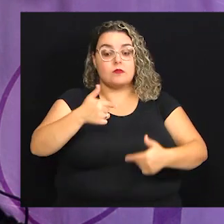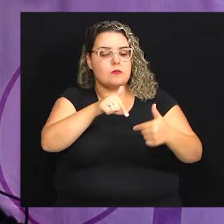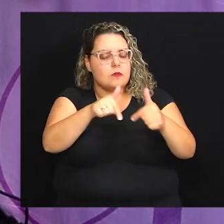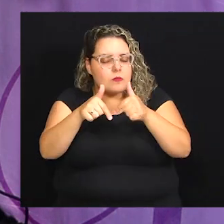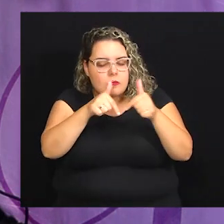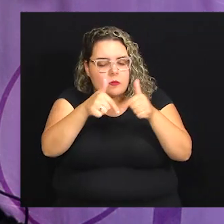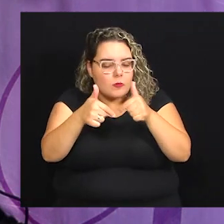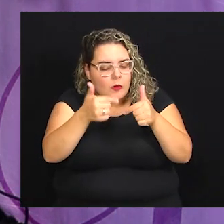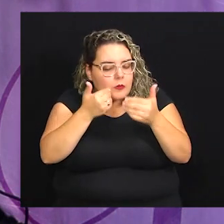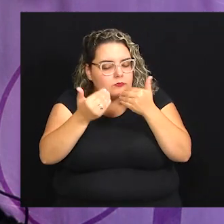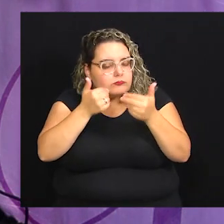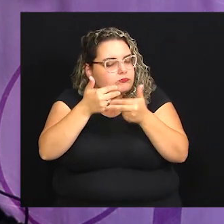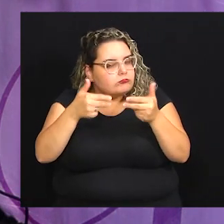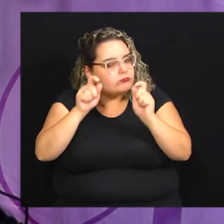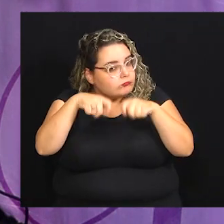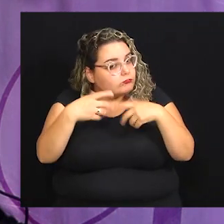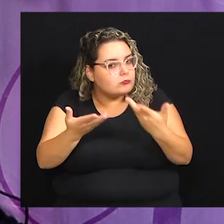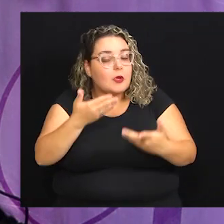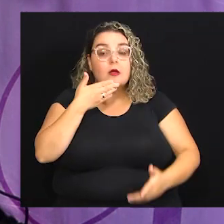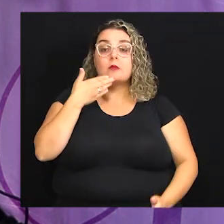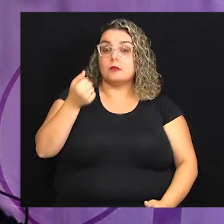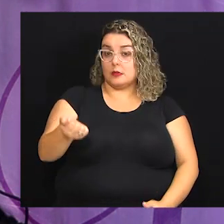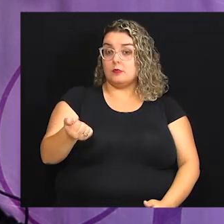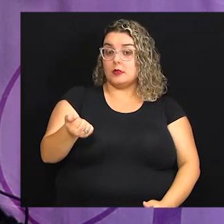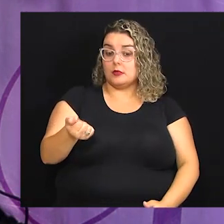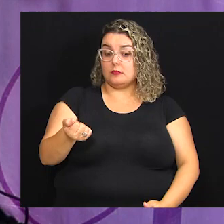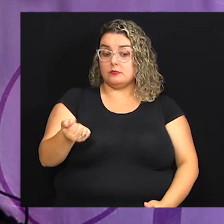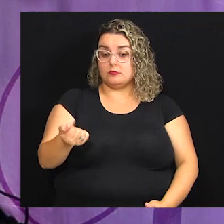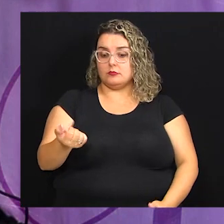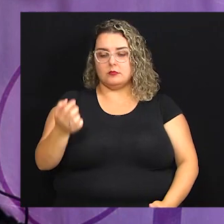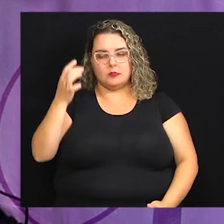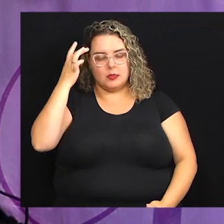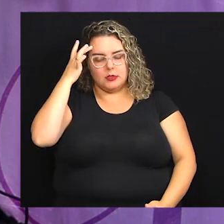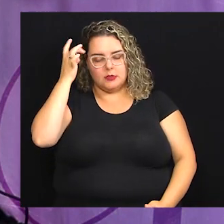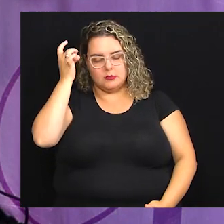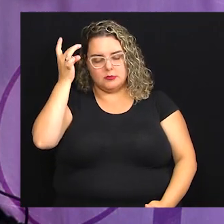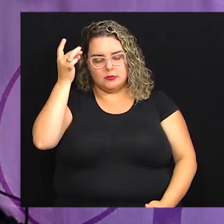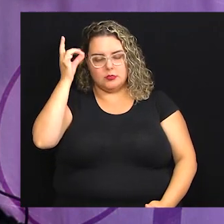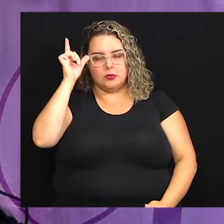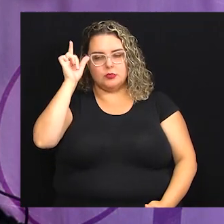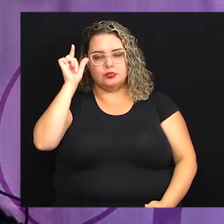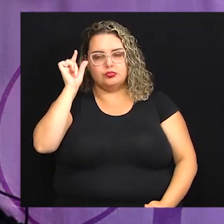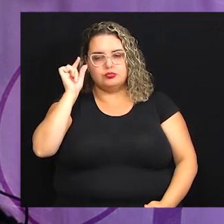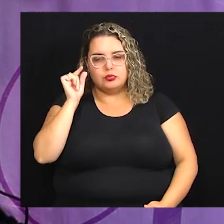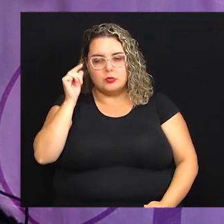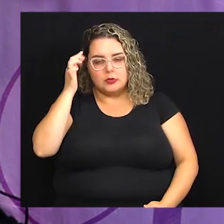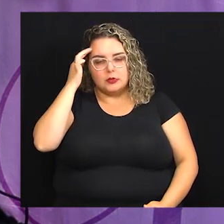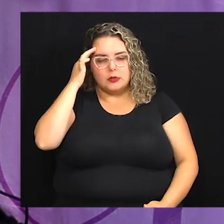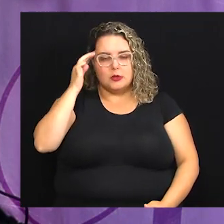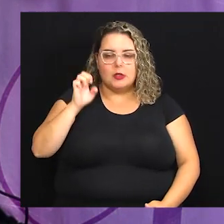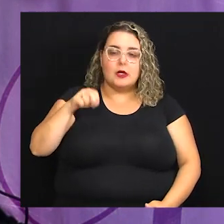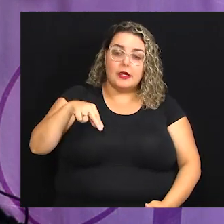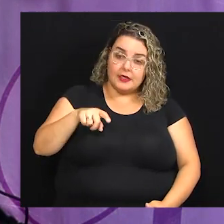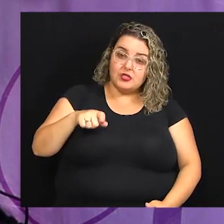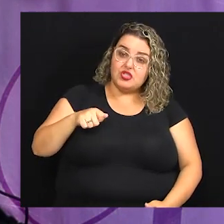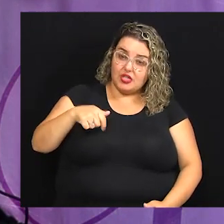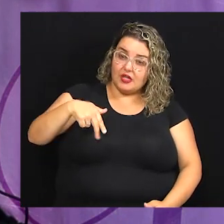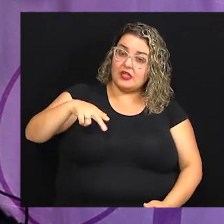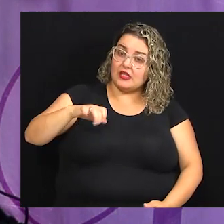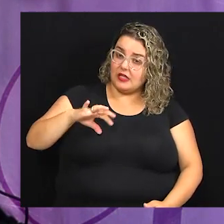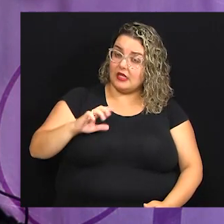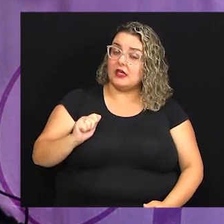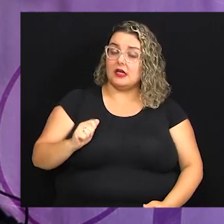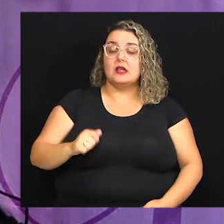os alimentos de uma forma efetiva para que melhorem a dor de cabeça, a enxaqueca, a ansiedade